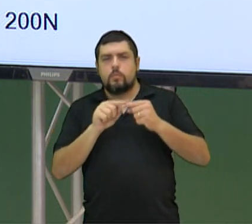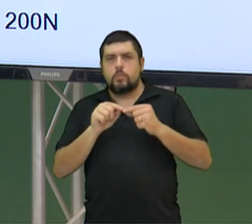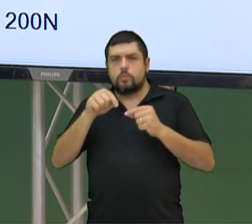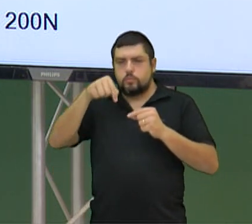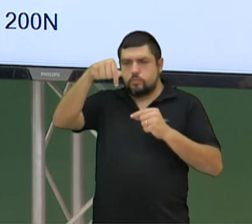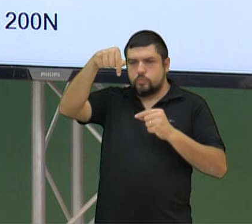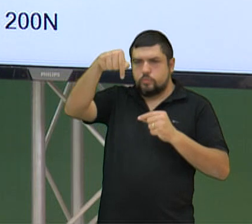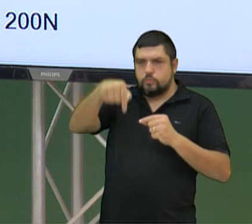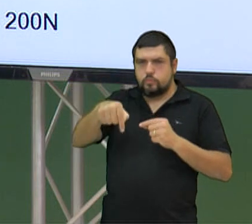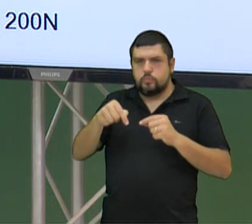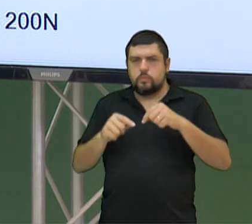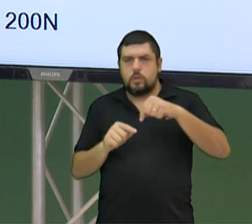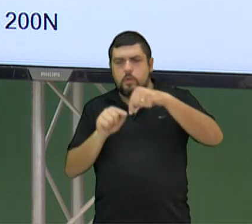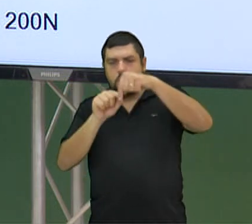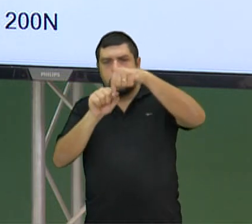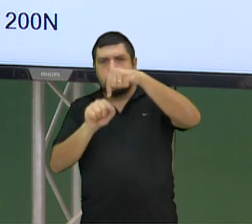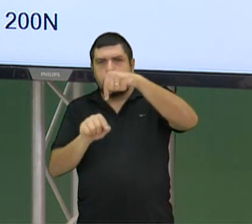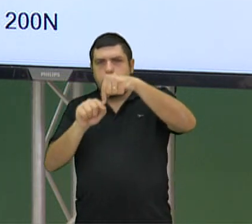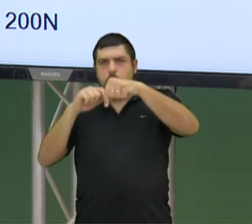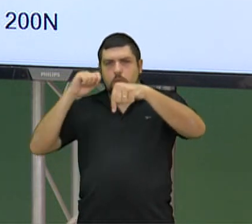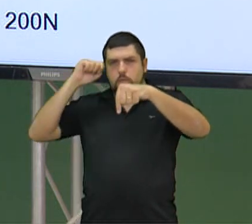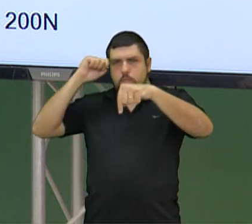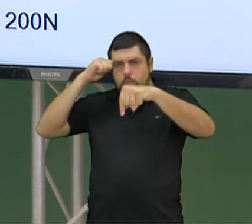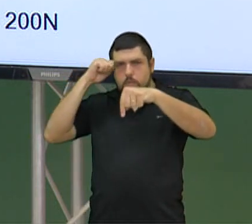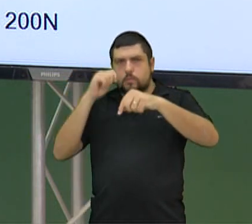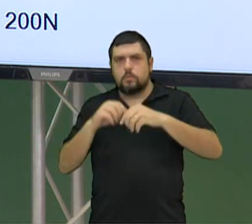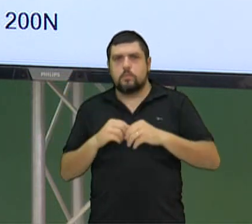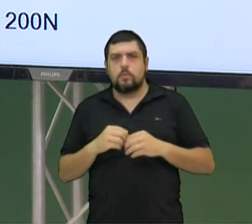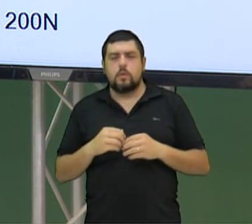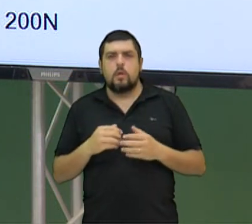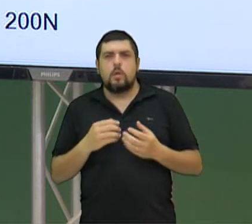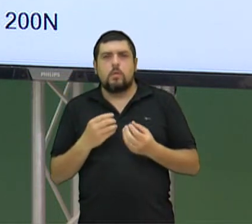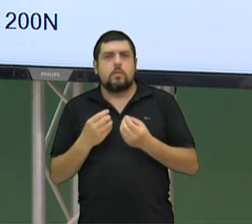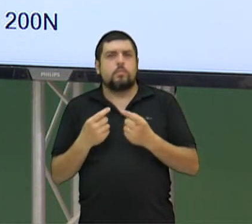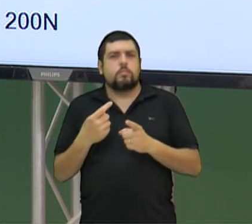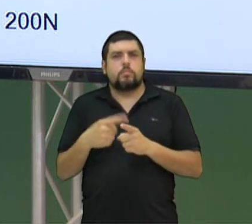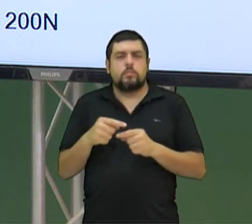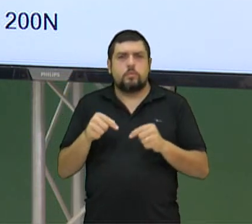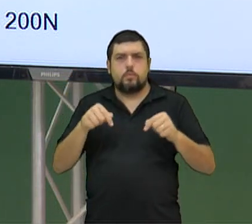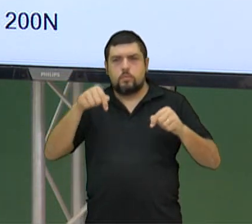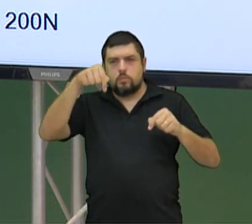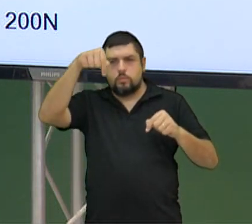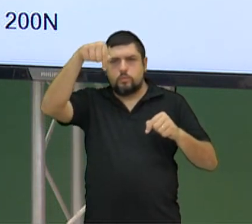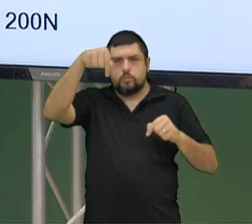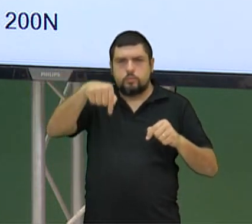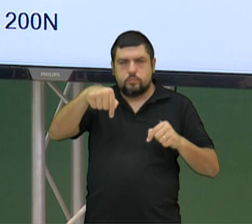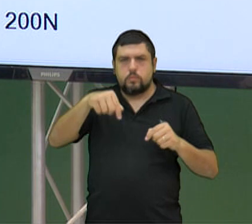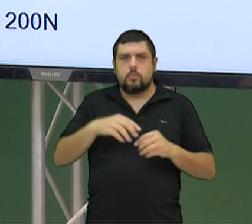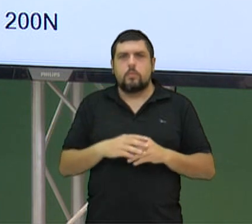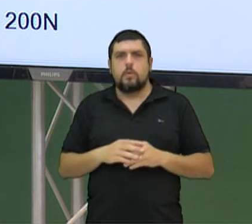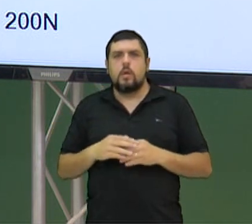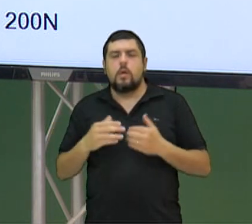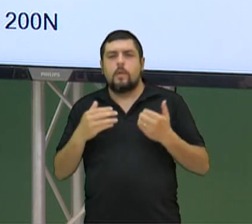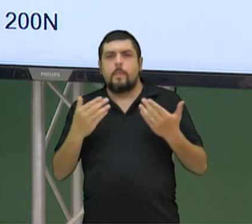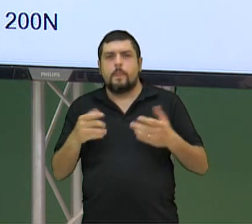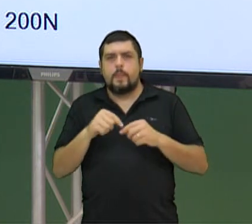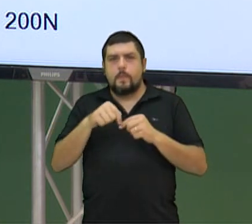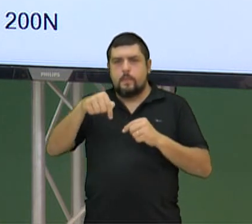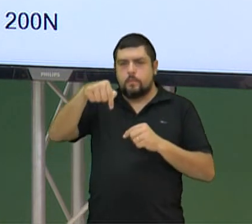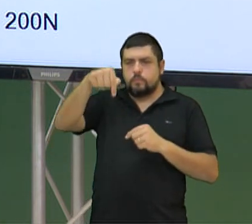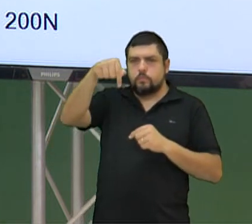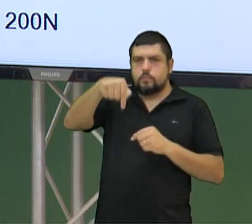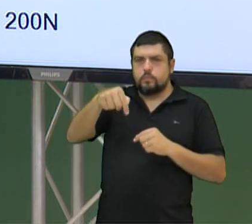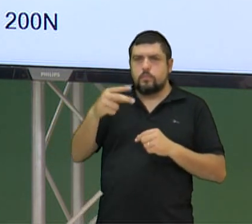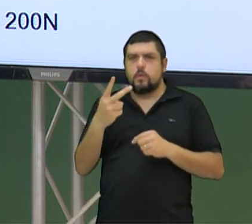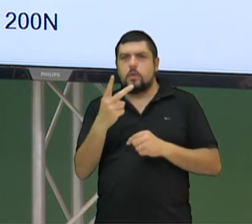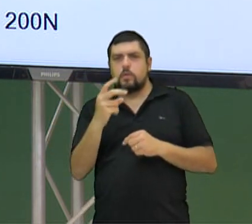ok? Pela nossa flechinha preta aqui. Eu estou representando como flechinhas aqui, porque pode se representar como vetores também. Então, essa nosso vetor